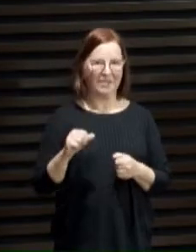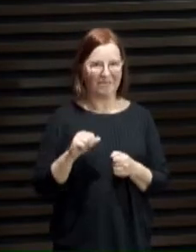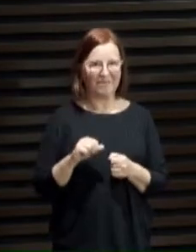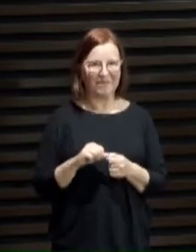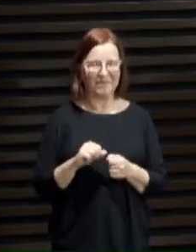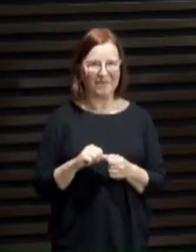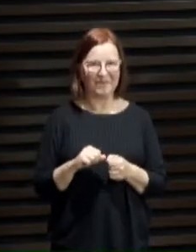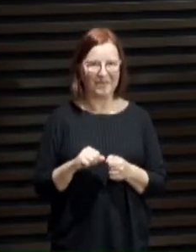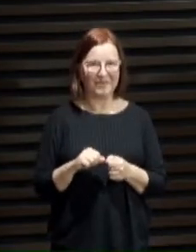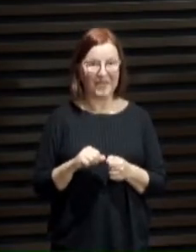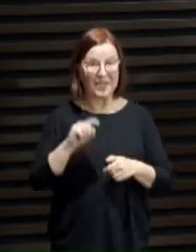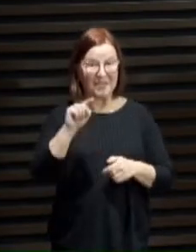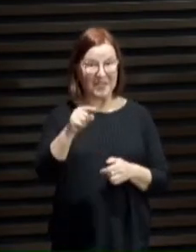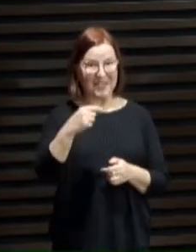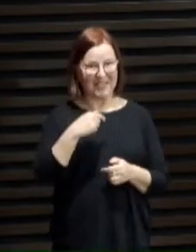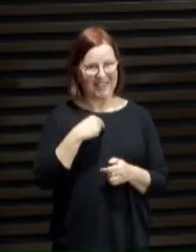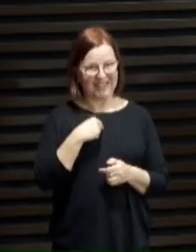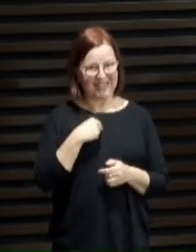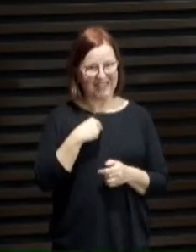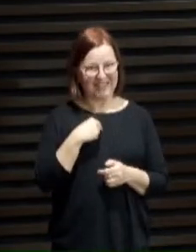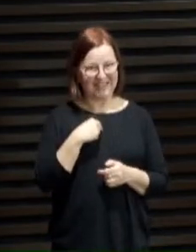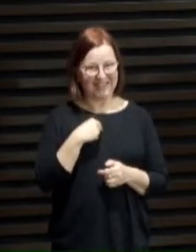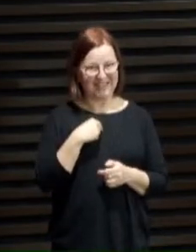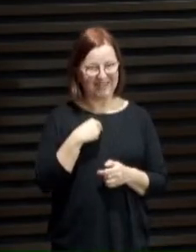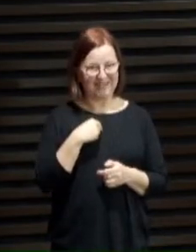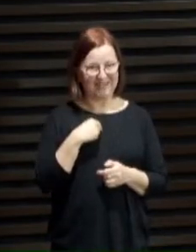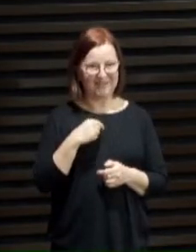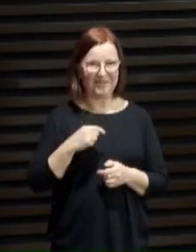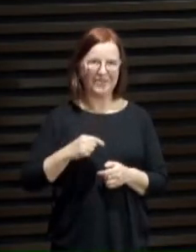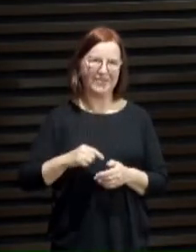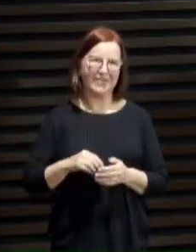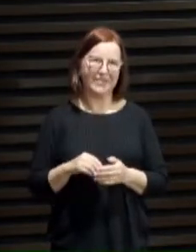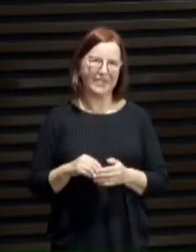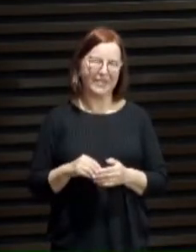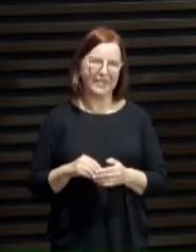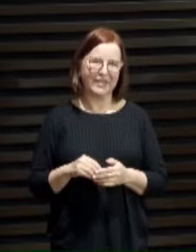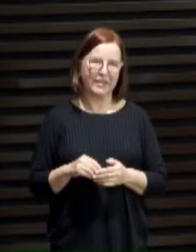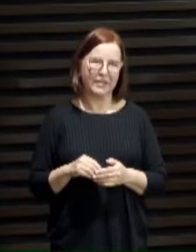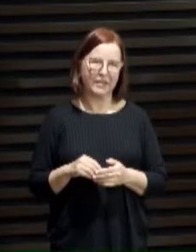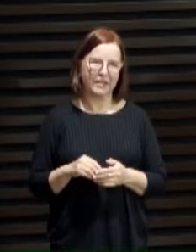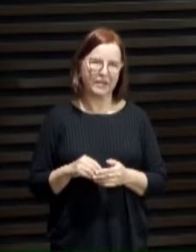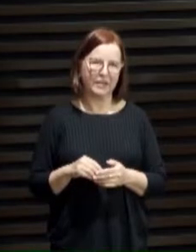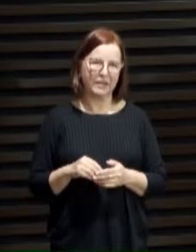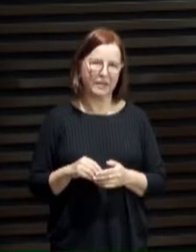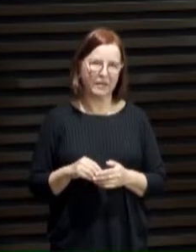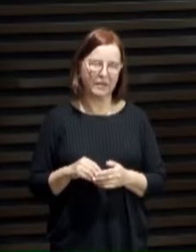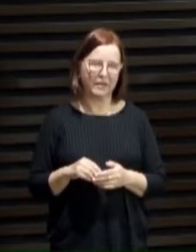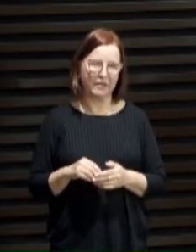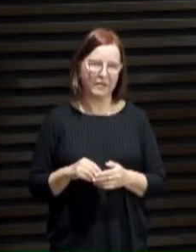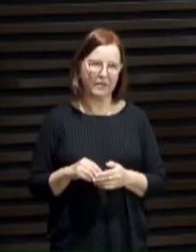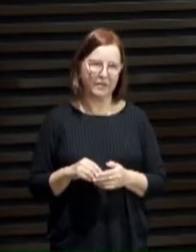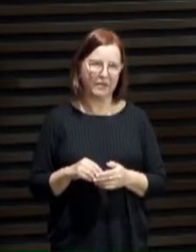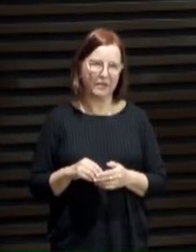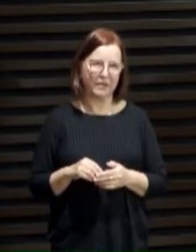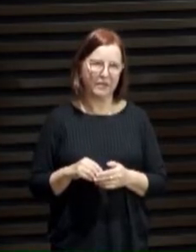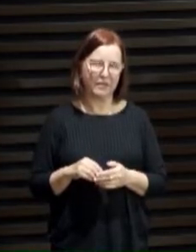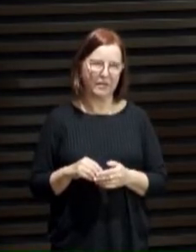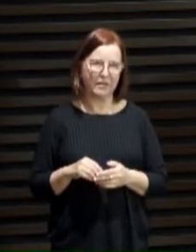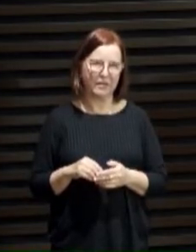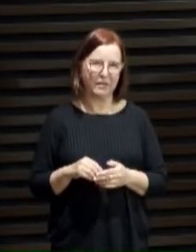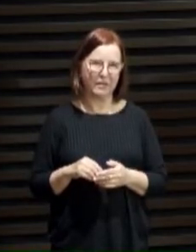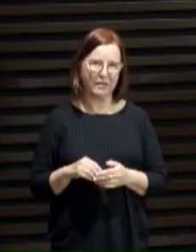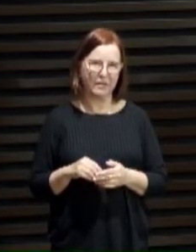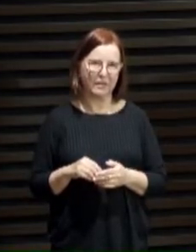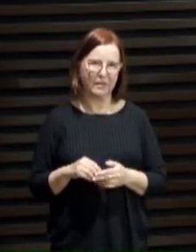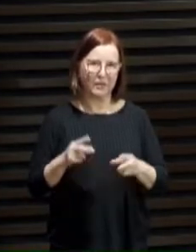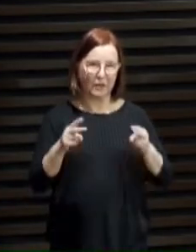O que você e eu testemunharemos agora é o Cristo que pregou e viveu o